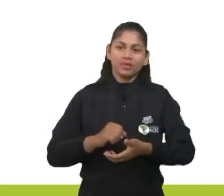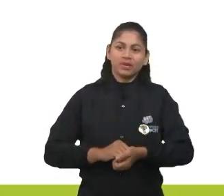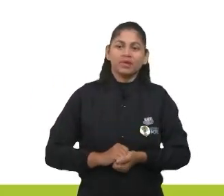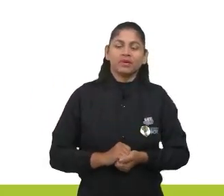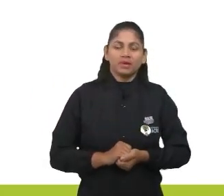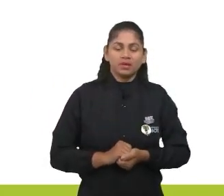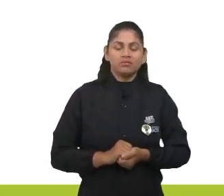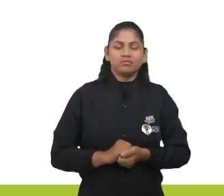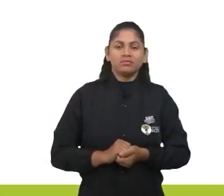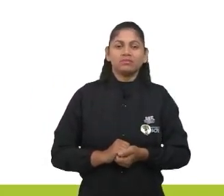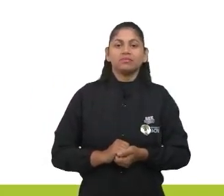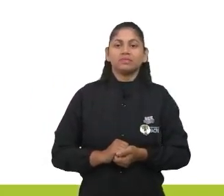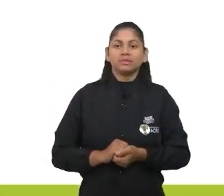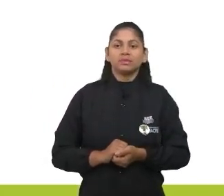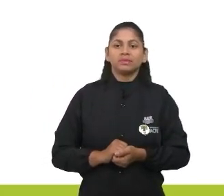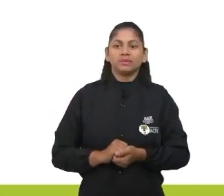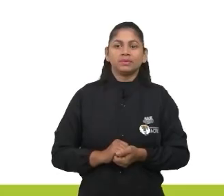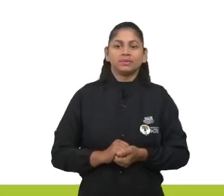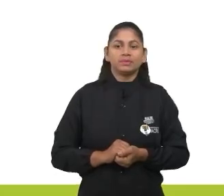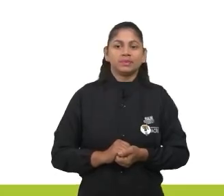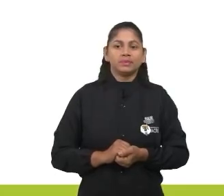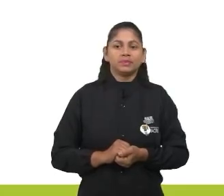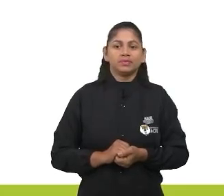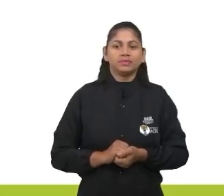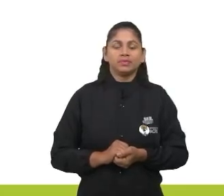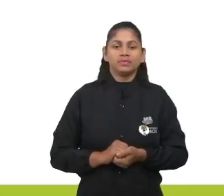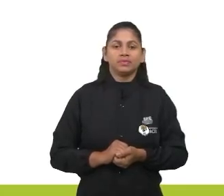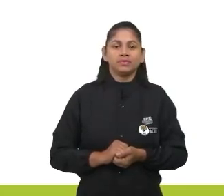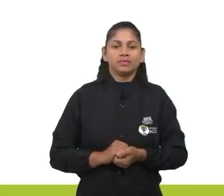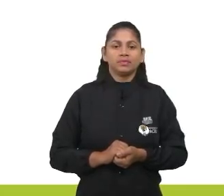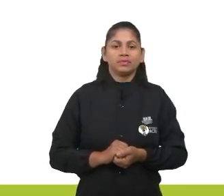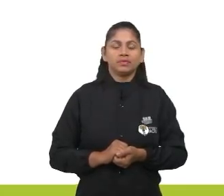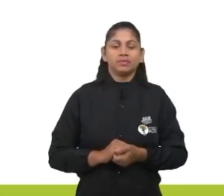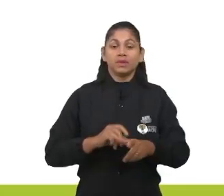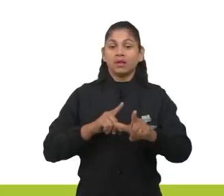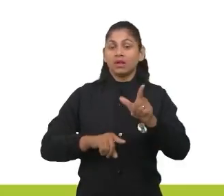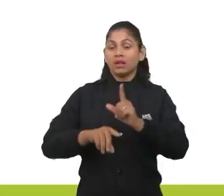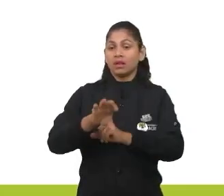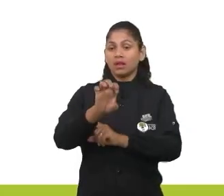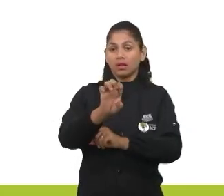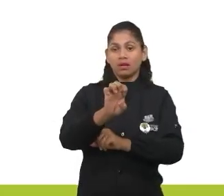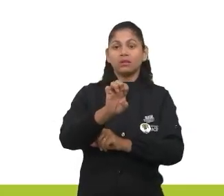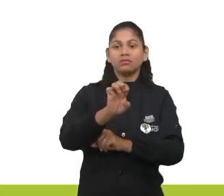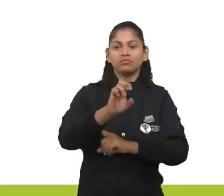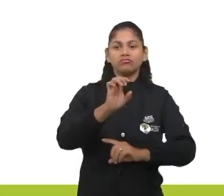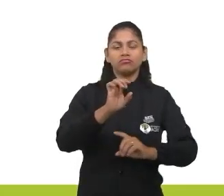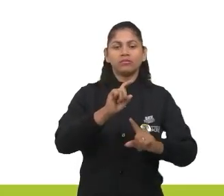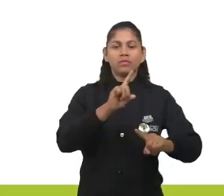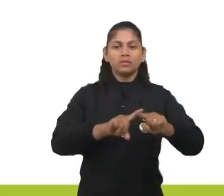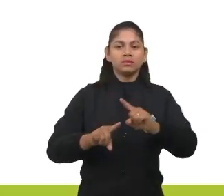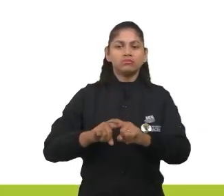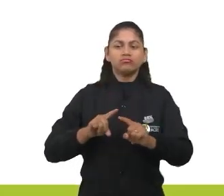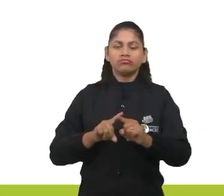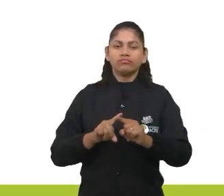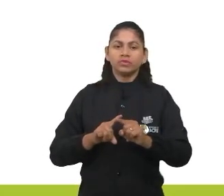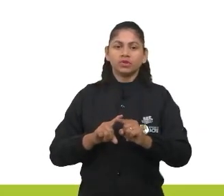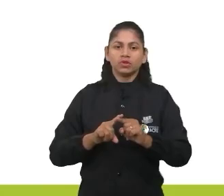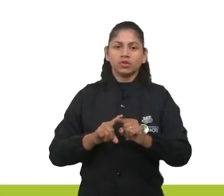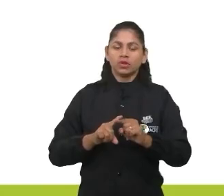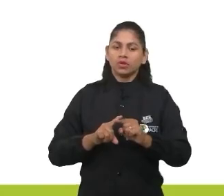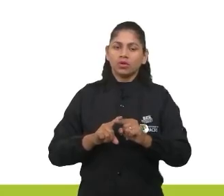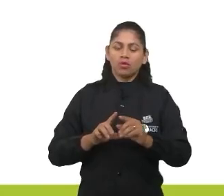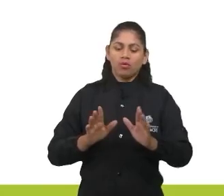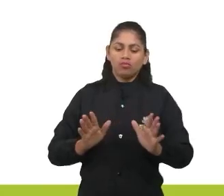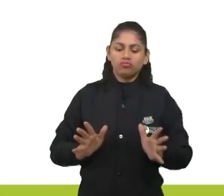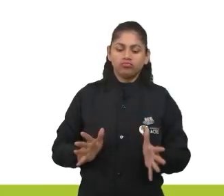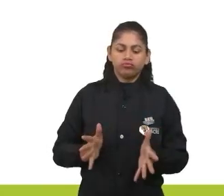uma maior possibilidade de acesso. Letra E, mercadorias que não geram